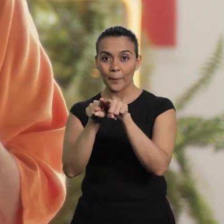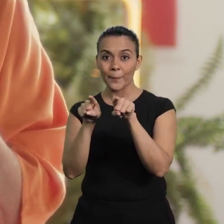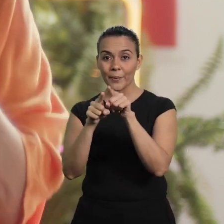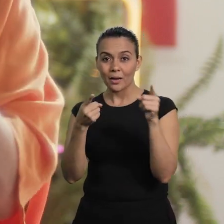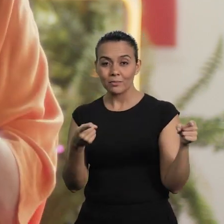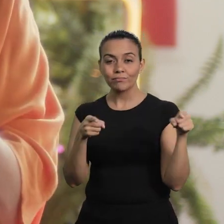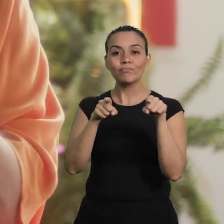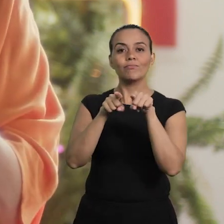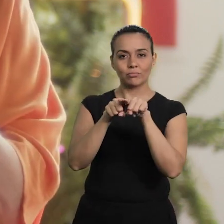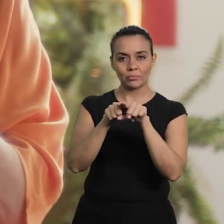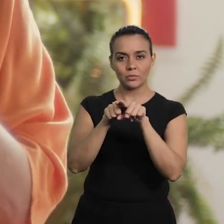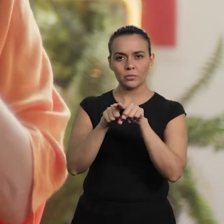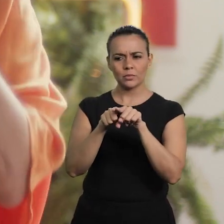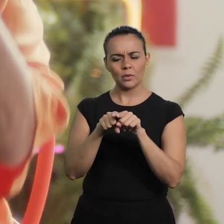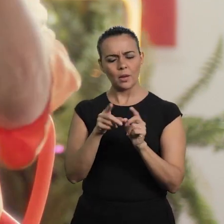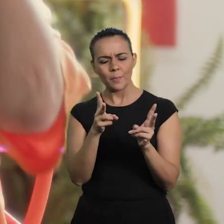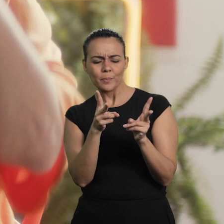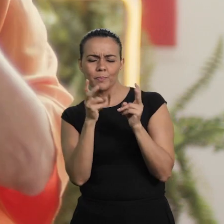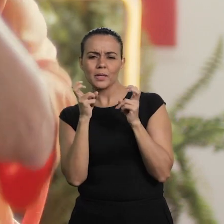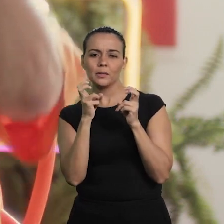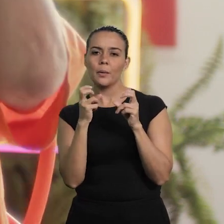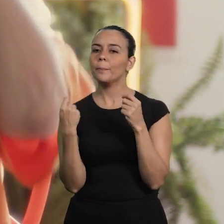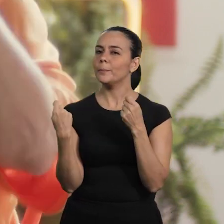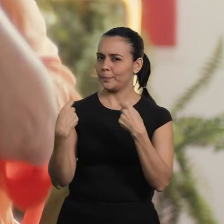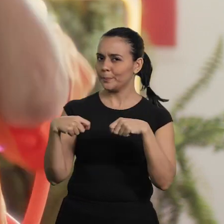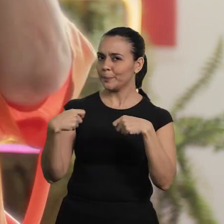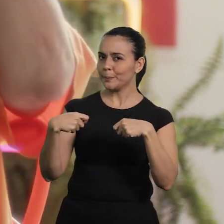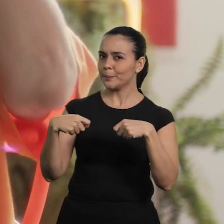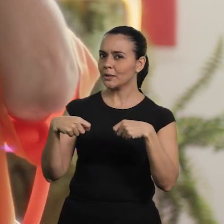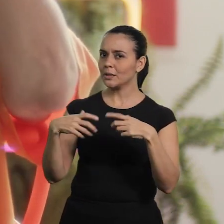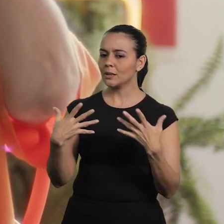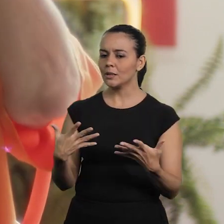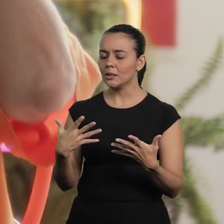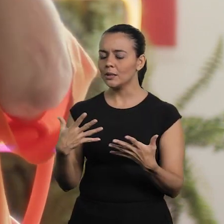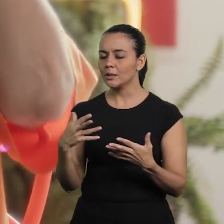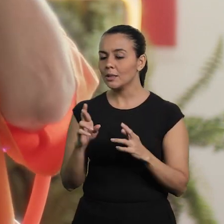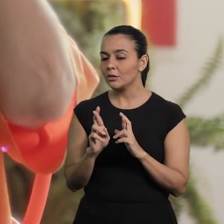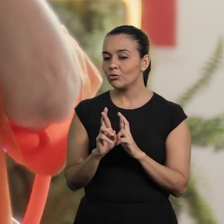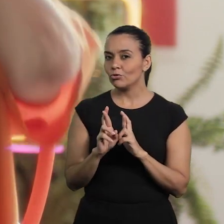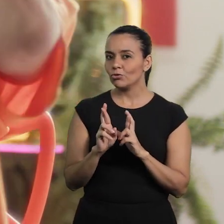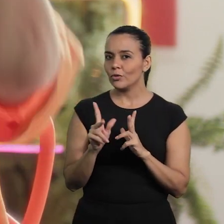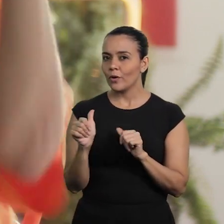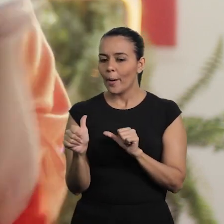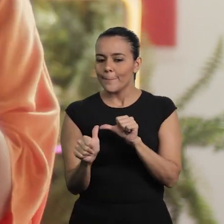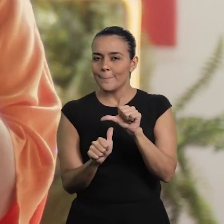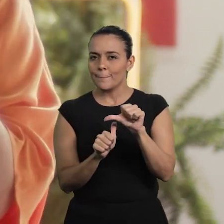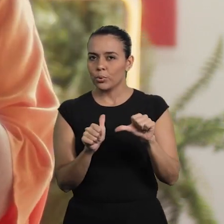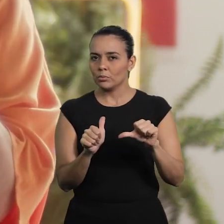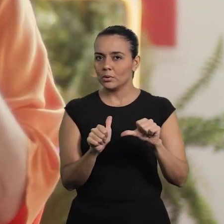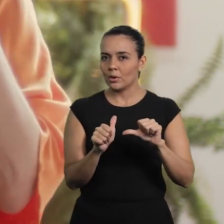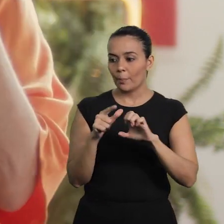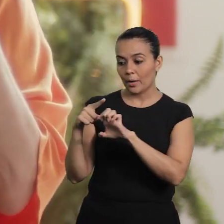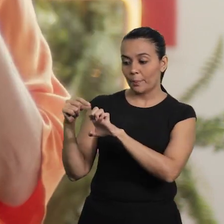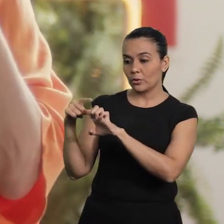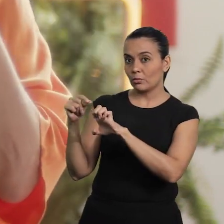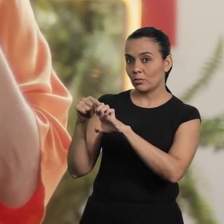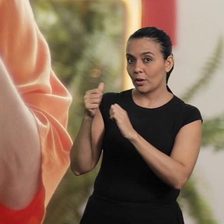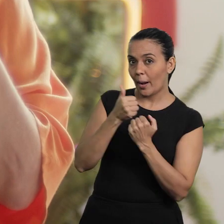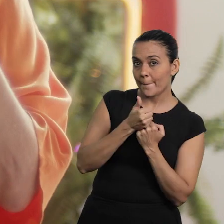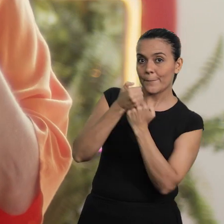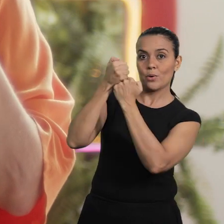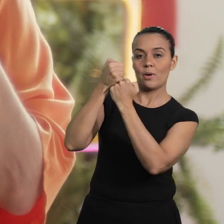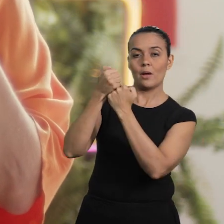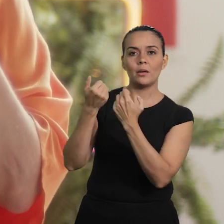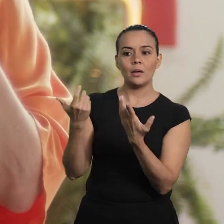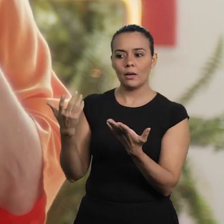passaram a perceber que precisavam usar ferramentas distintas para apoiar o campo de empreendedorismo, por